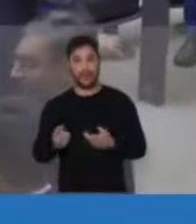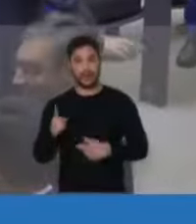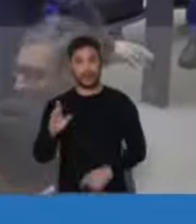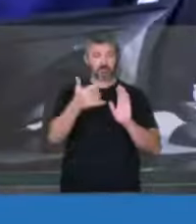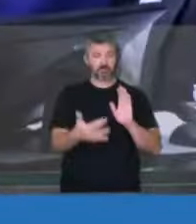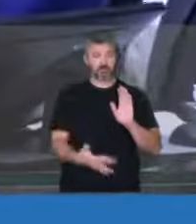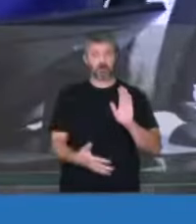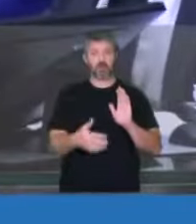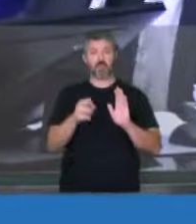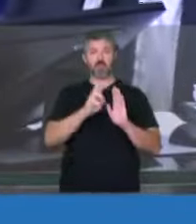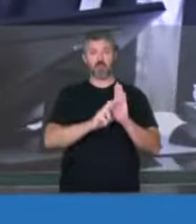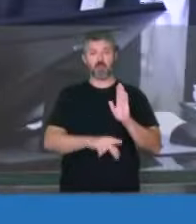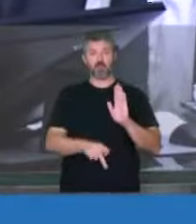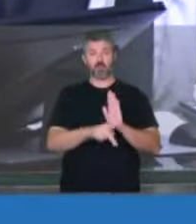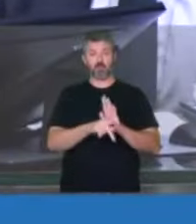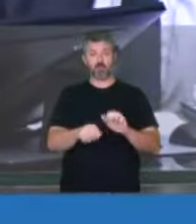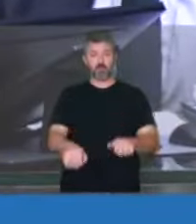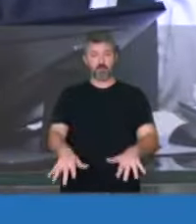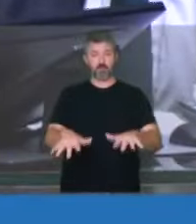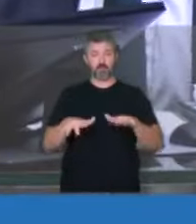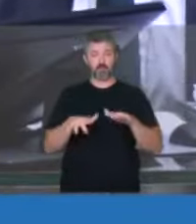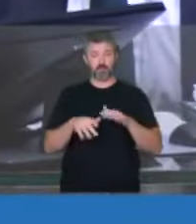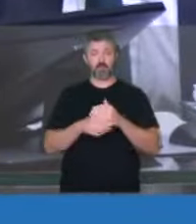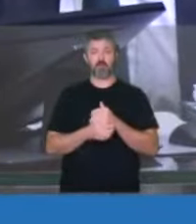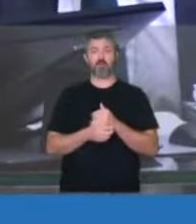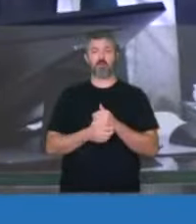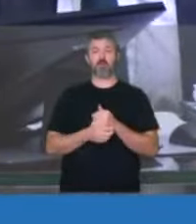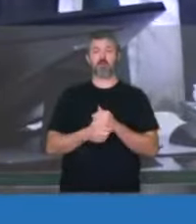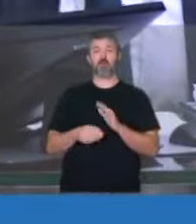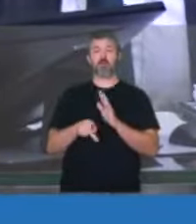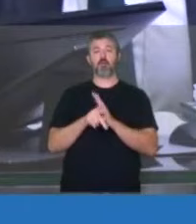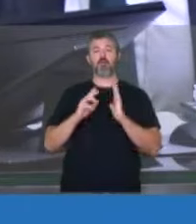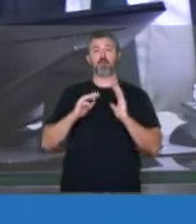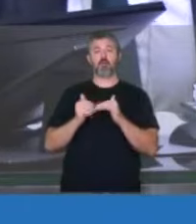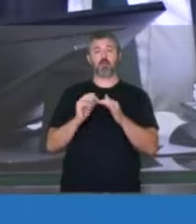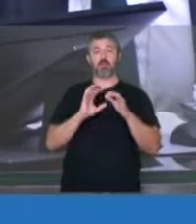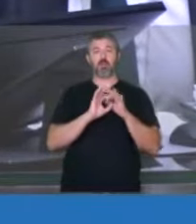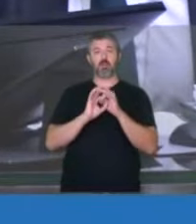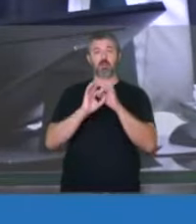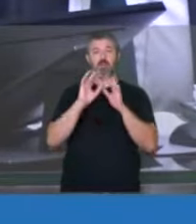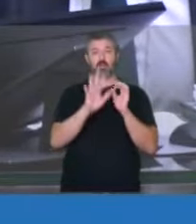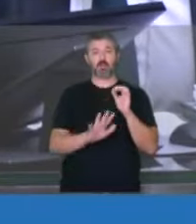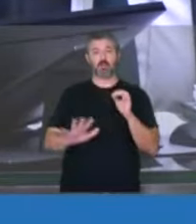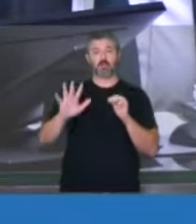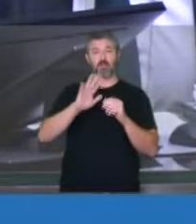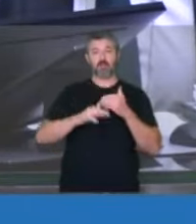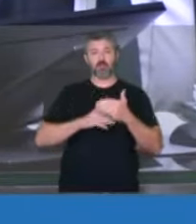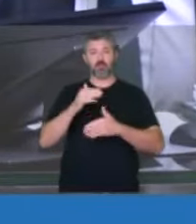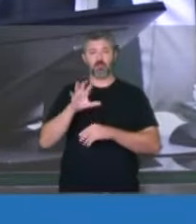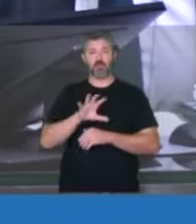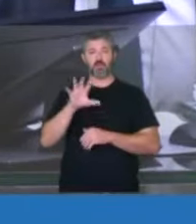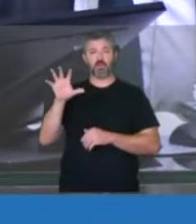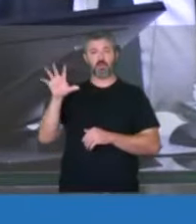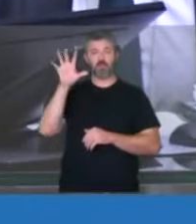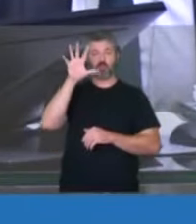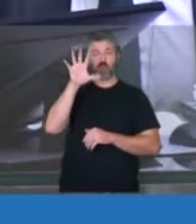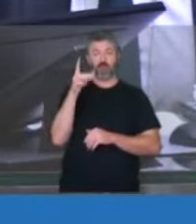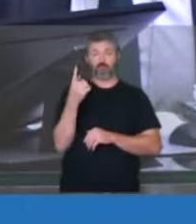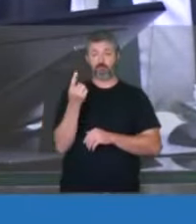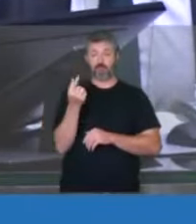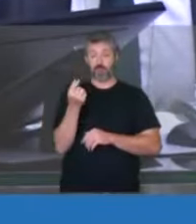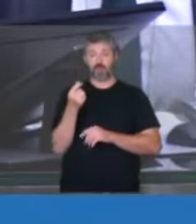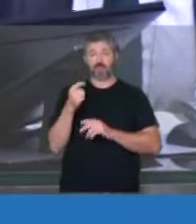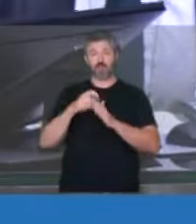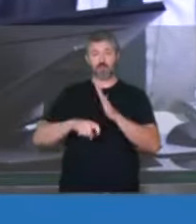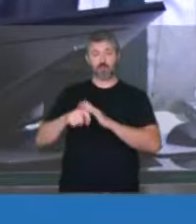temporária para conseguir dar esse alívio ao Estado do Rio Grande do Sul o requerimento de urgência foi aprovado Eles já ão ali em processo de